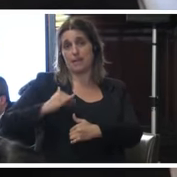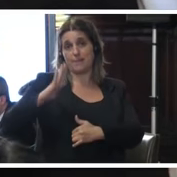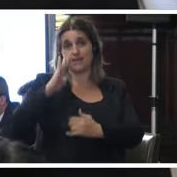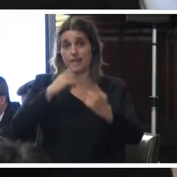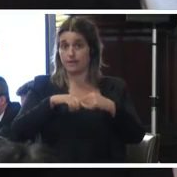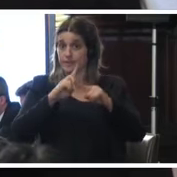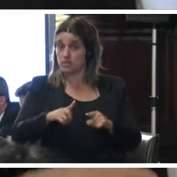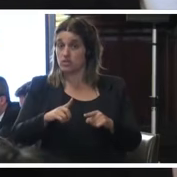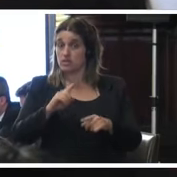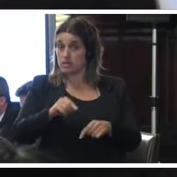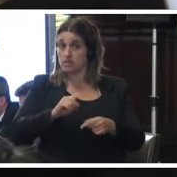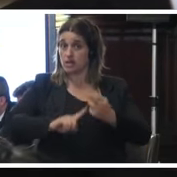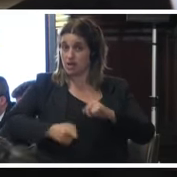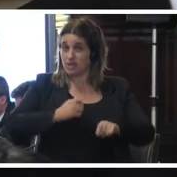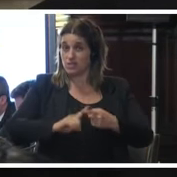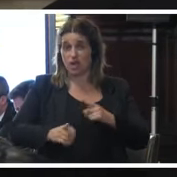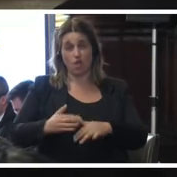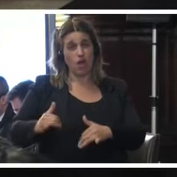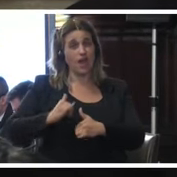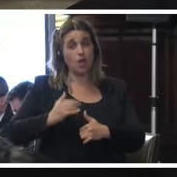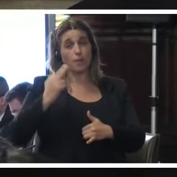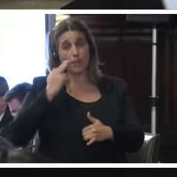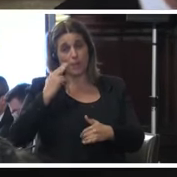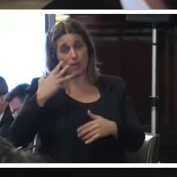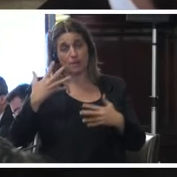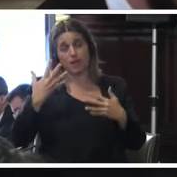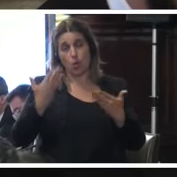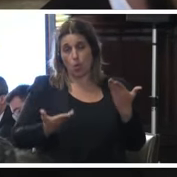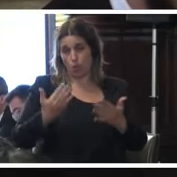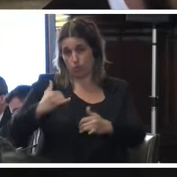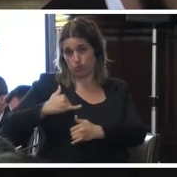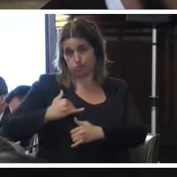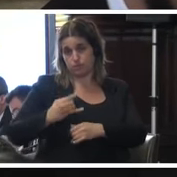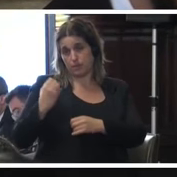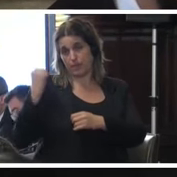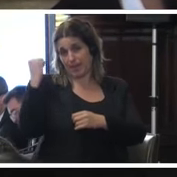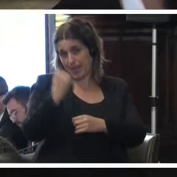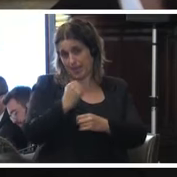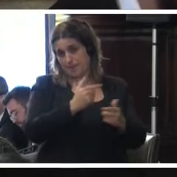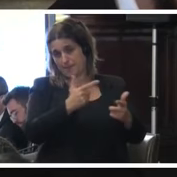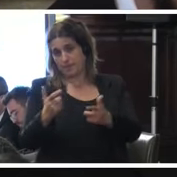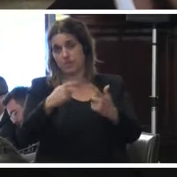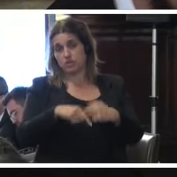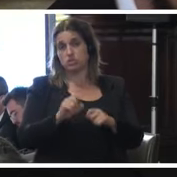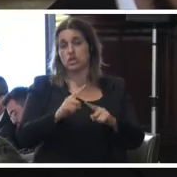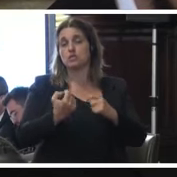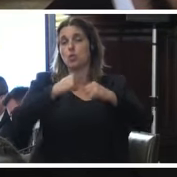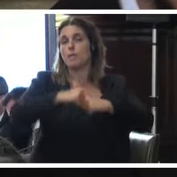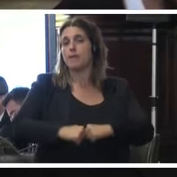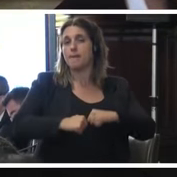relação aos crimes militares compete a um órgão civil, cuja investidura de seus membros é feita exclusivamente por